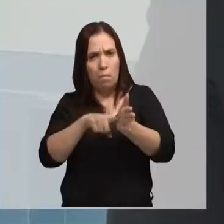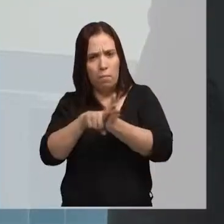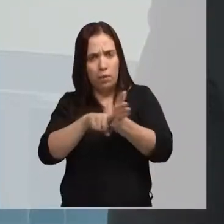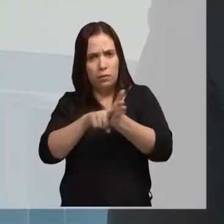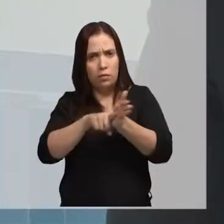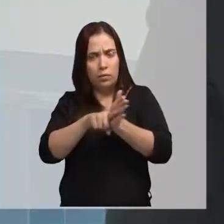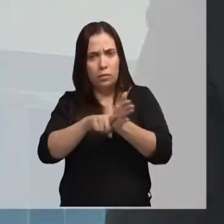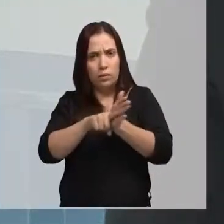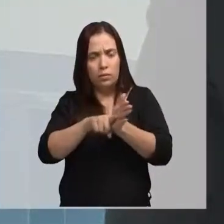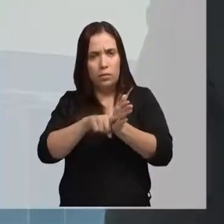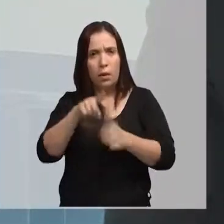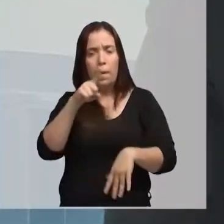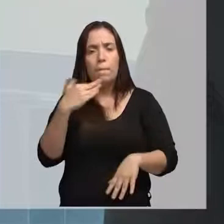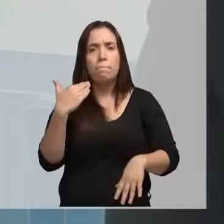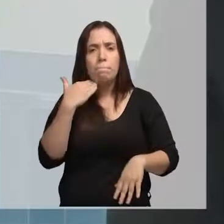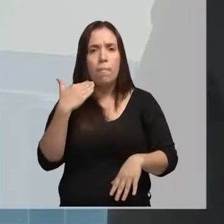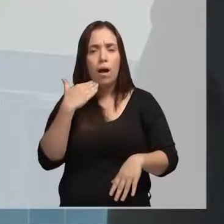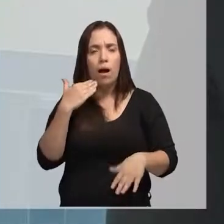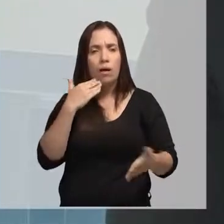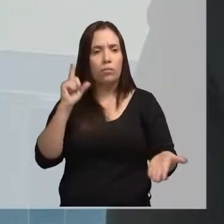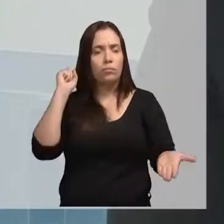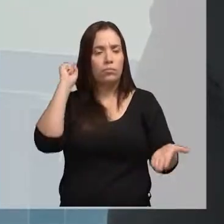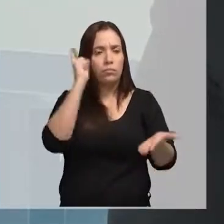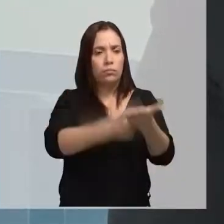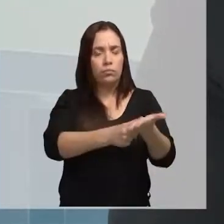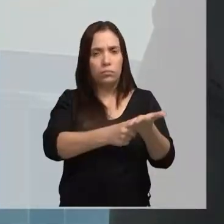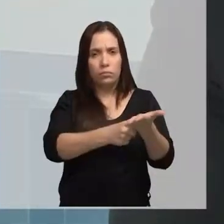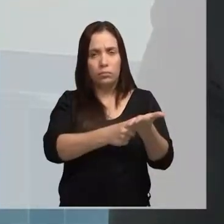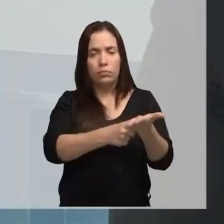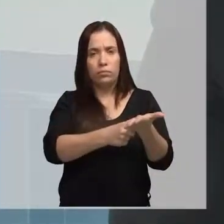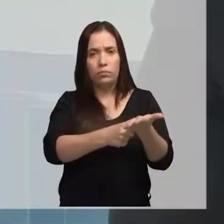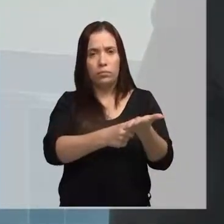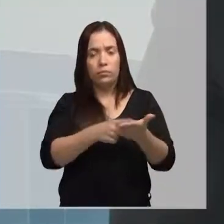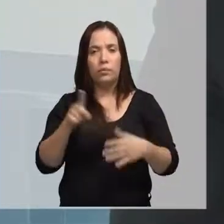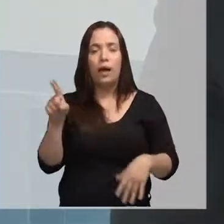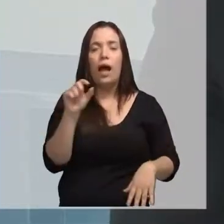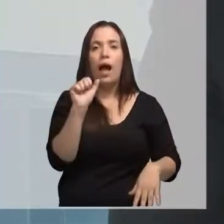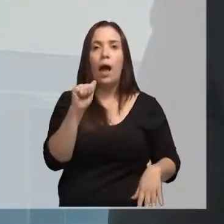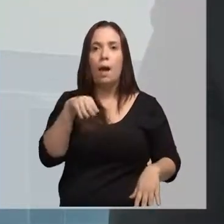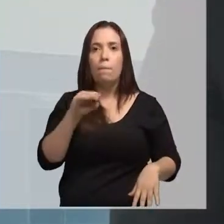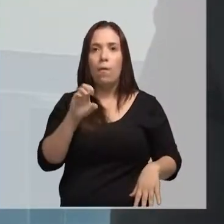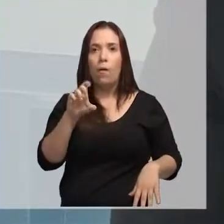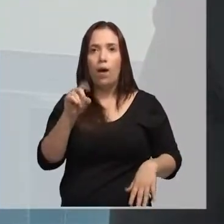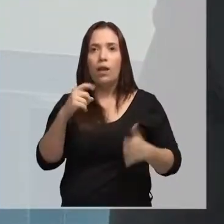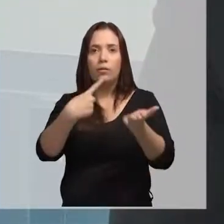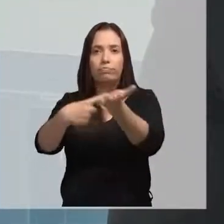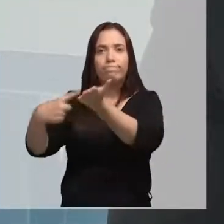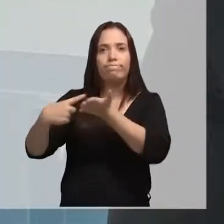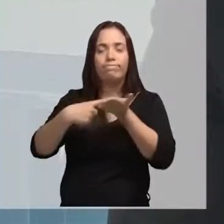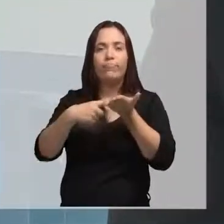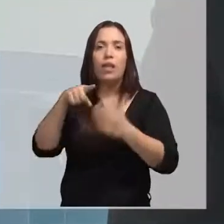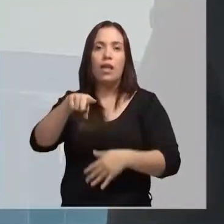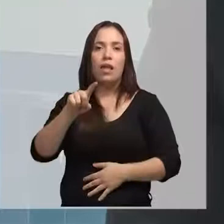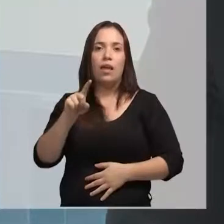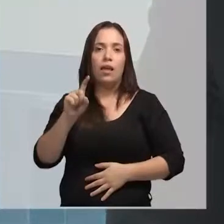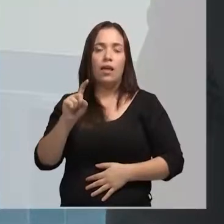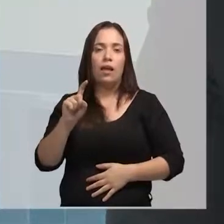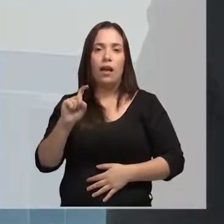pelo banco do universo que o Amoedo faz parte, ele é do Itaú, é executivo do